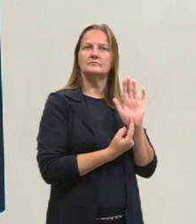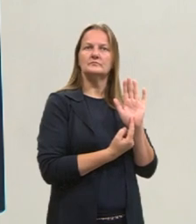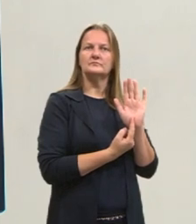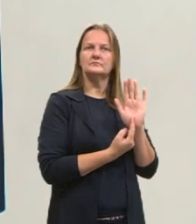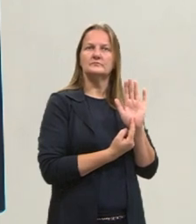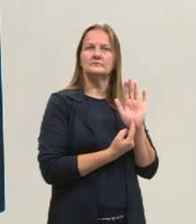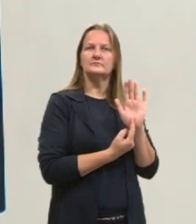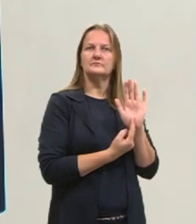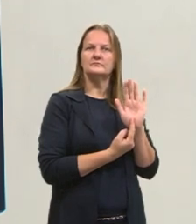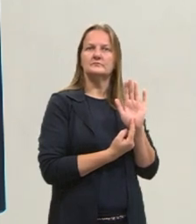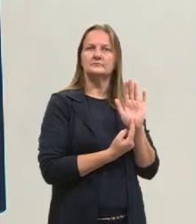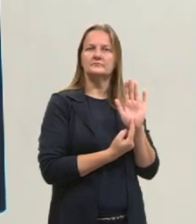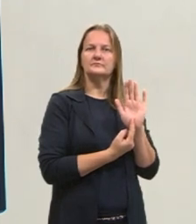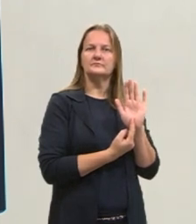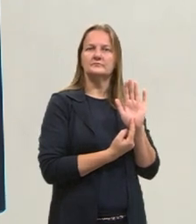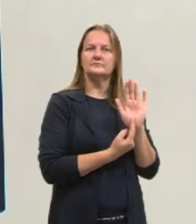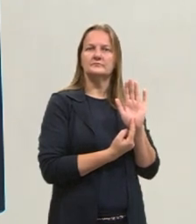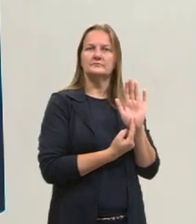pertence